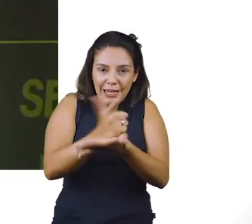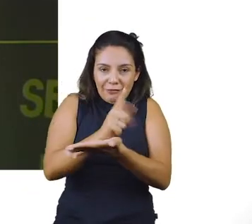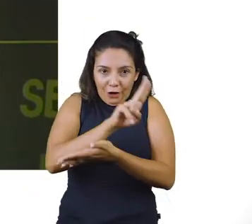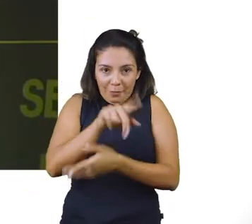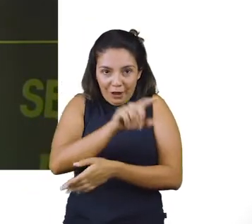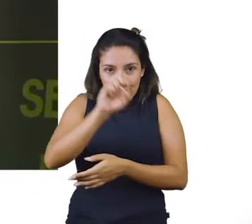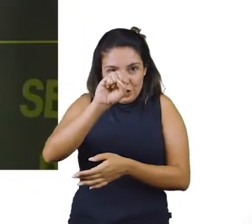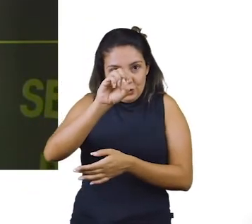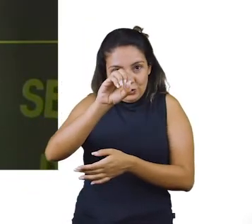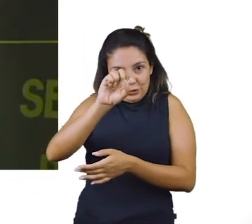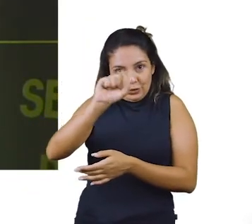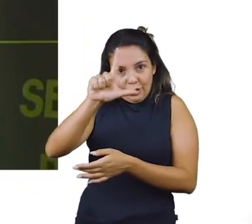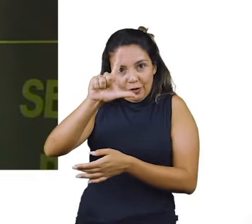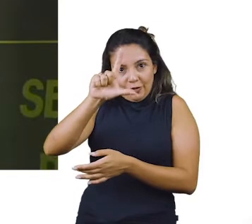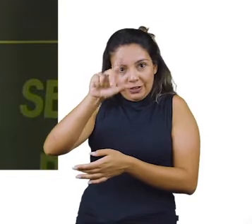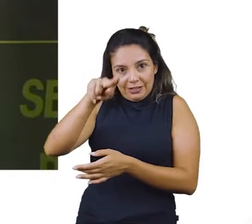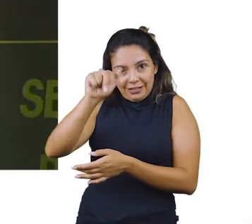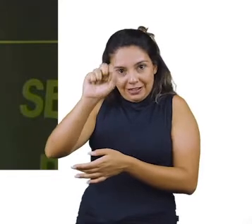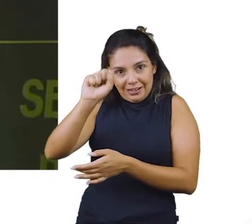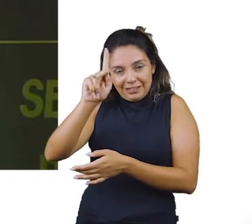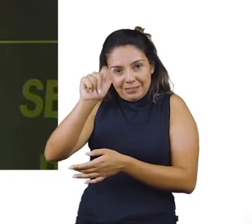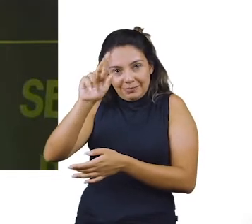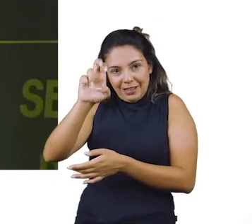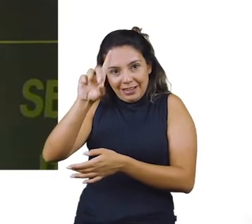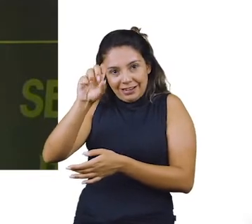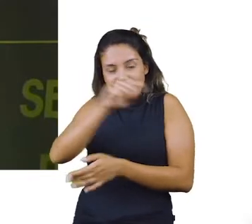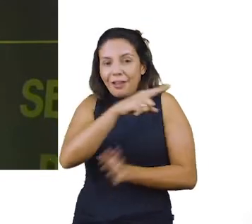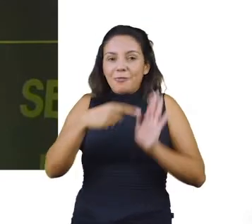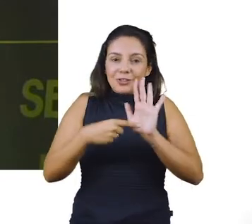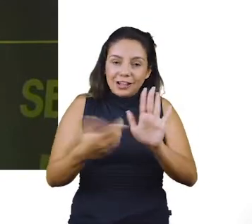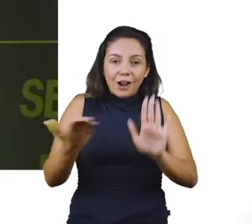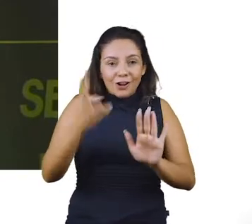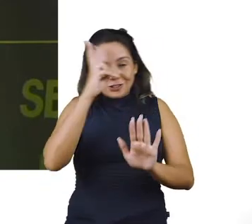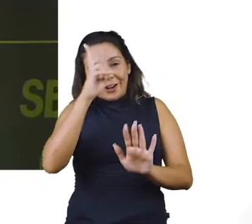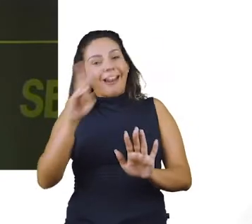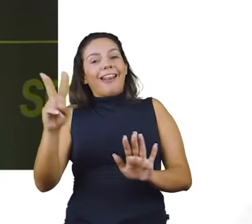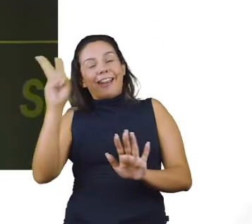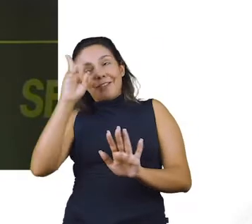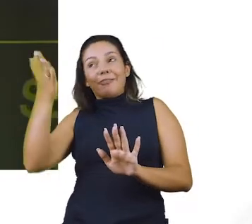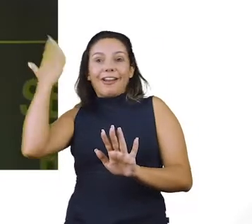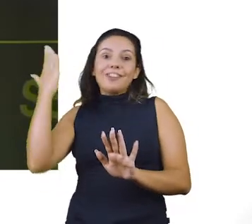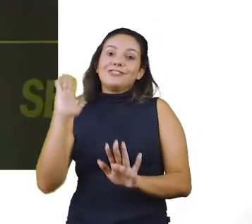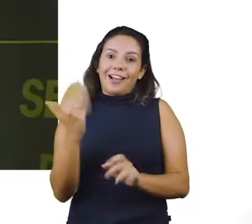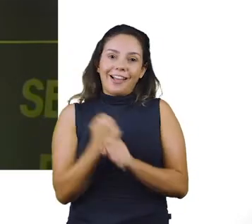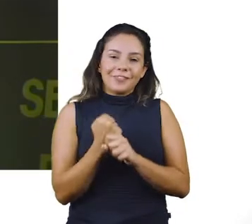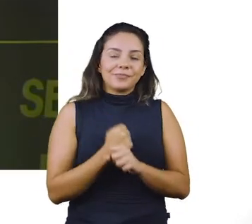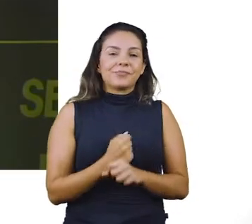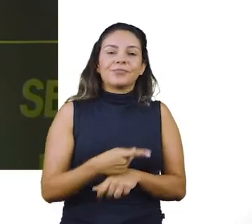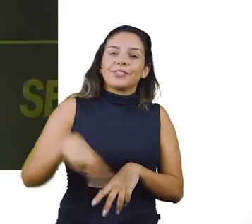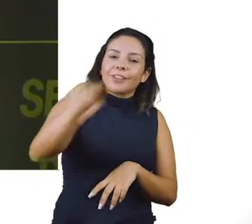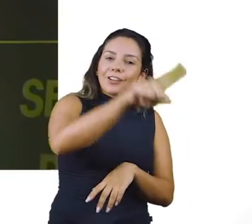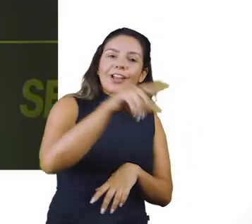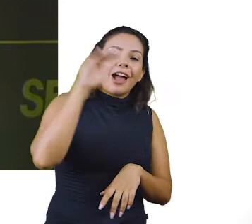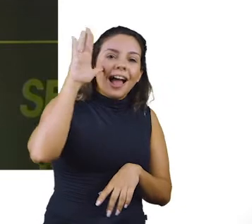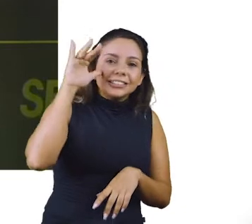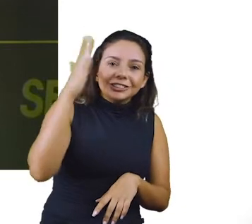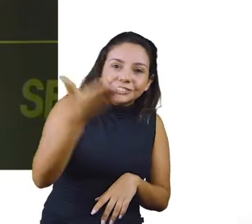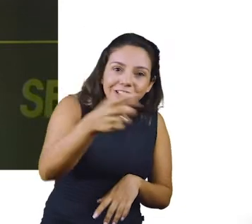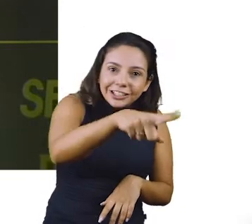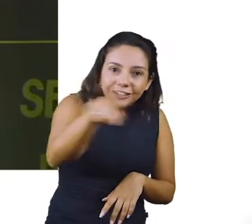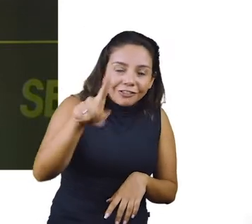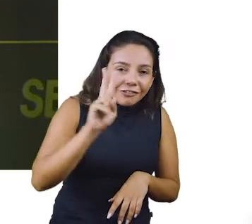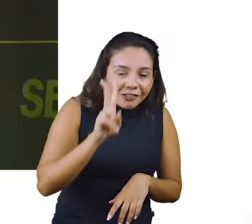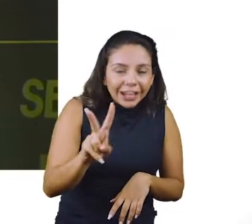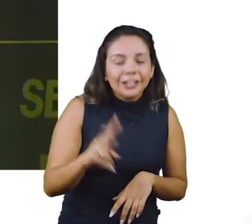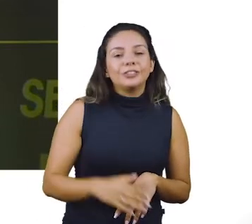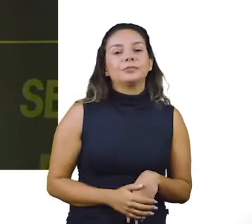Paredes. Então, poder externar isso aqui, poder compartilhar isso aqui hoje com o público, com quem está